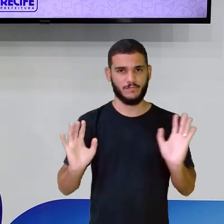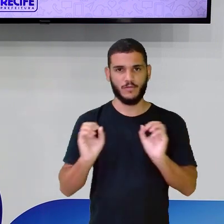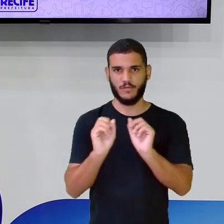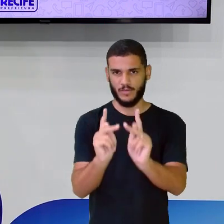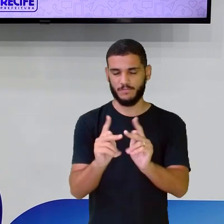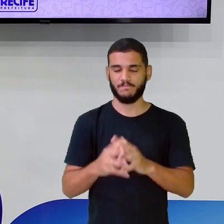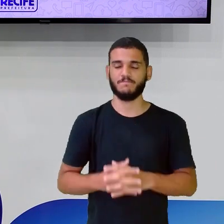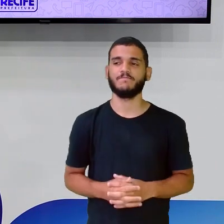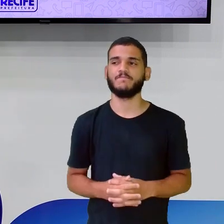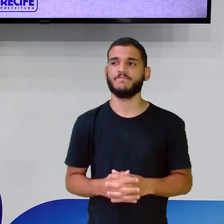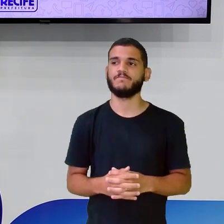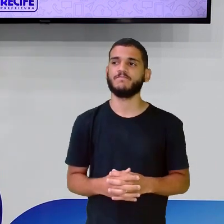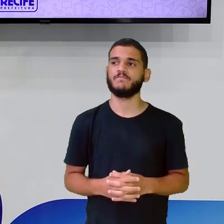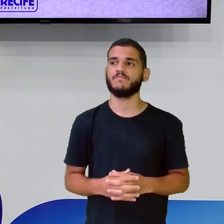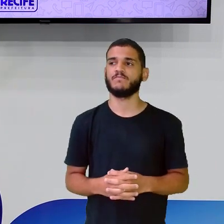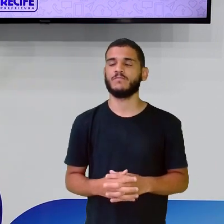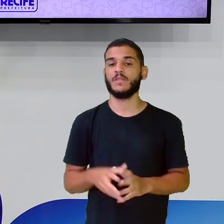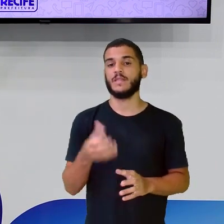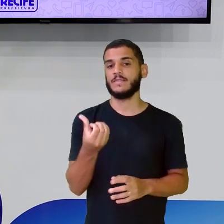beleza?